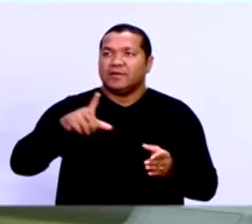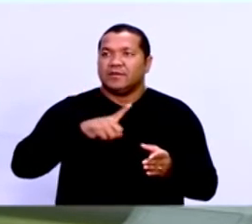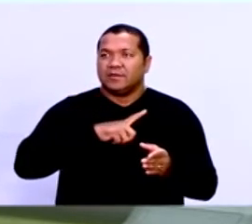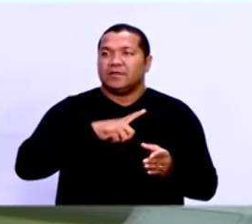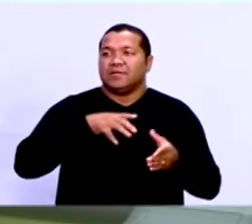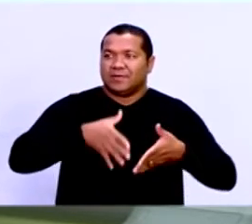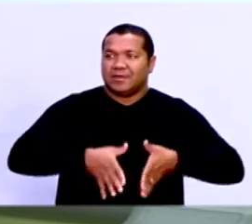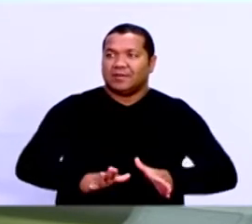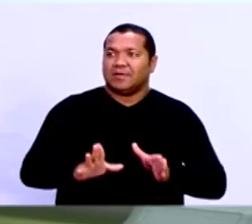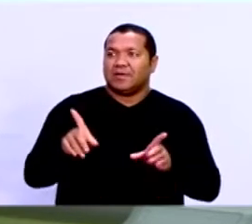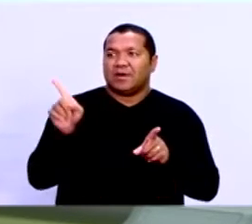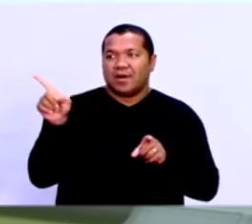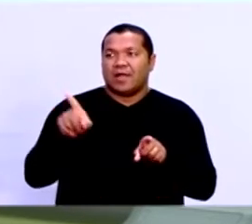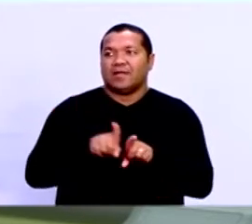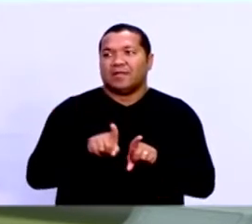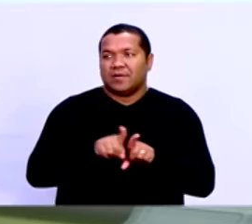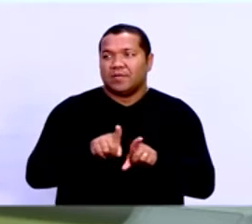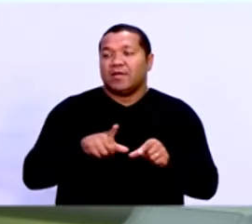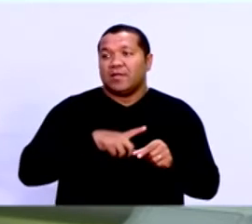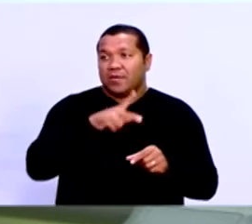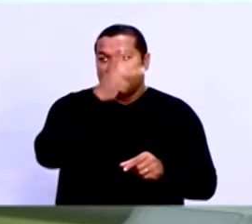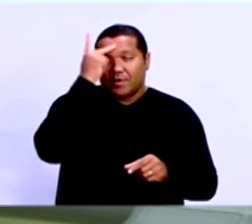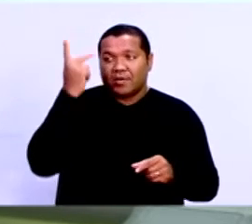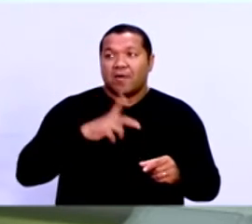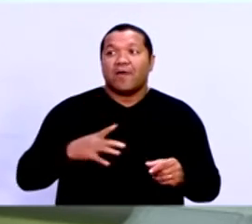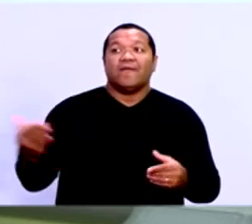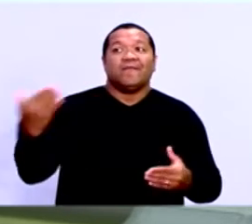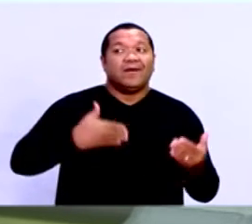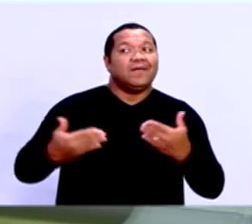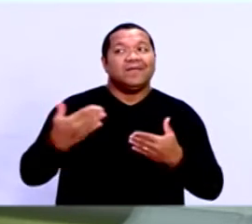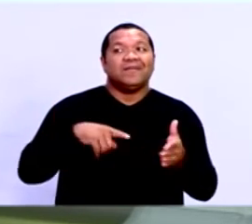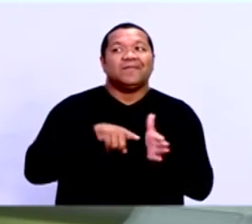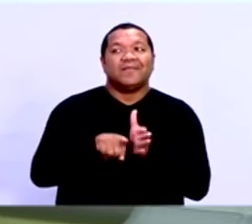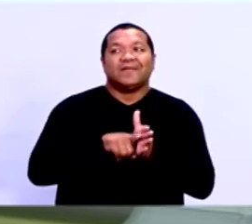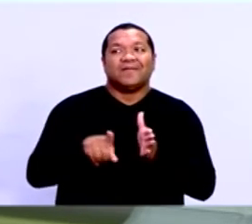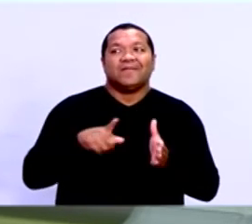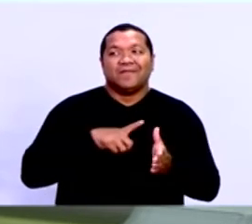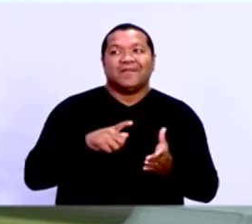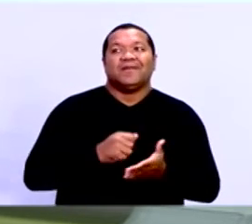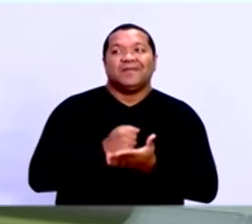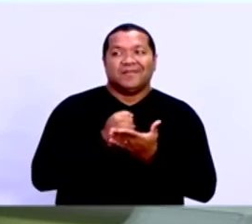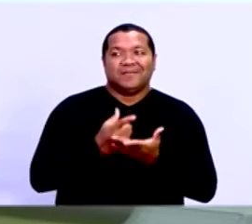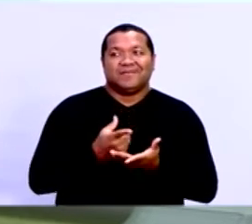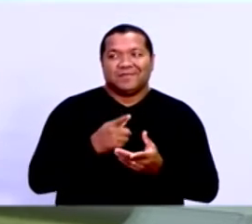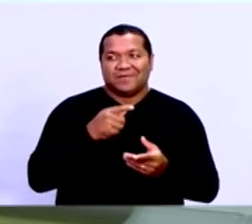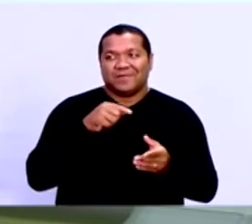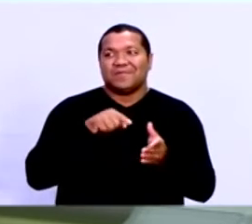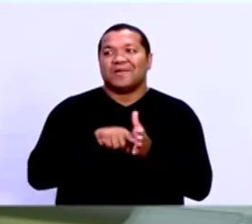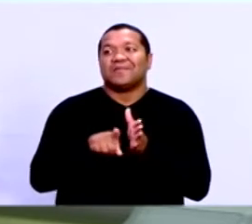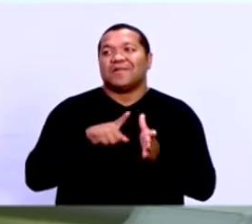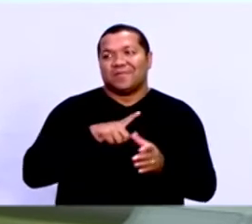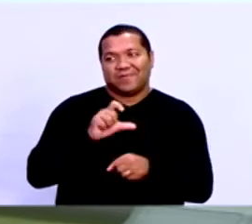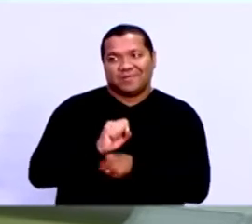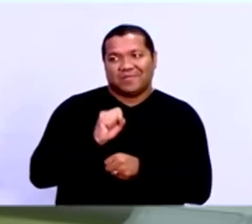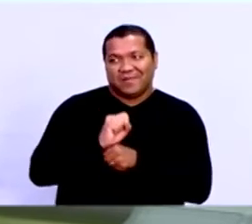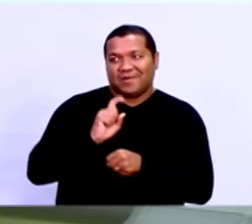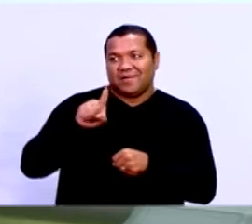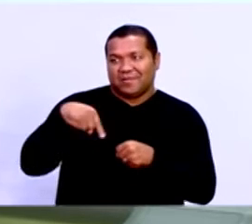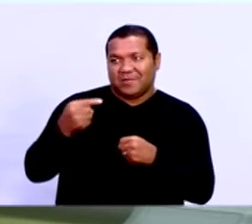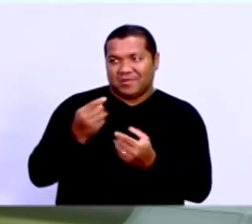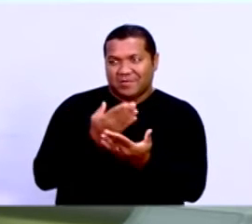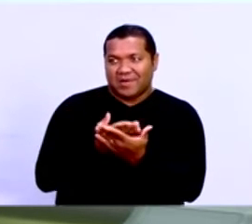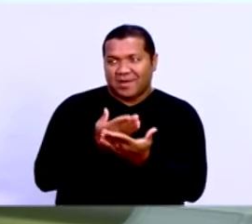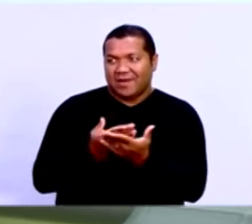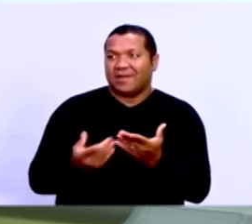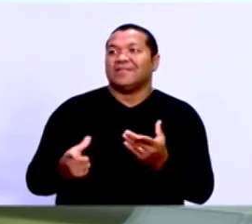pessoal de costa marques aí vão participar e vamos fazer juízo ea nossa cidade vou esperar vocês nas próximas